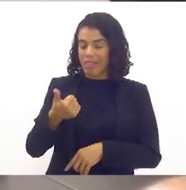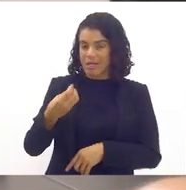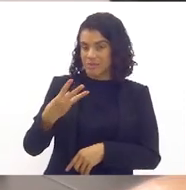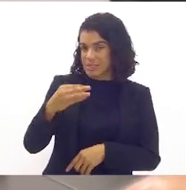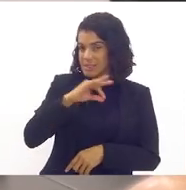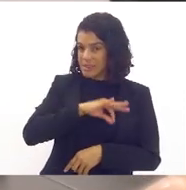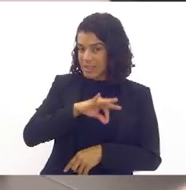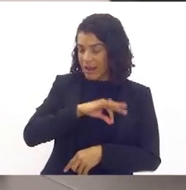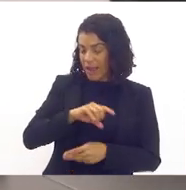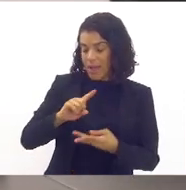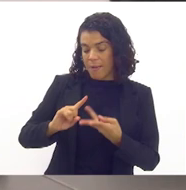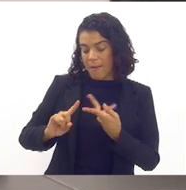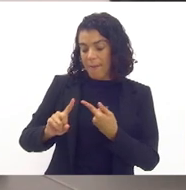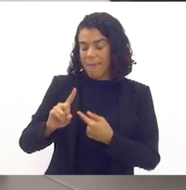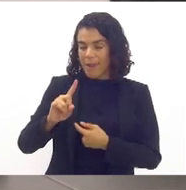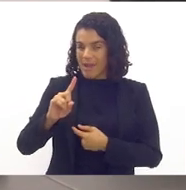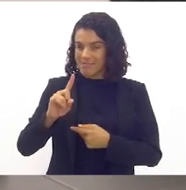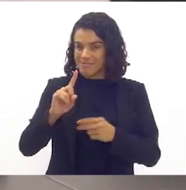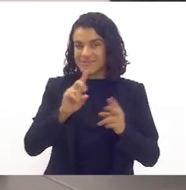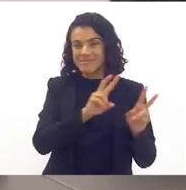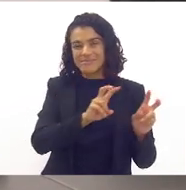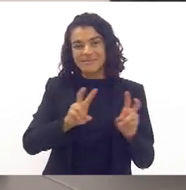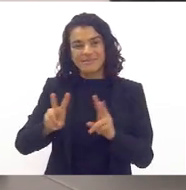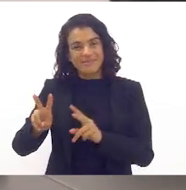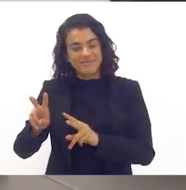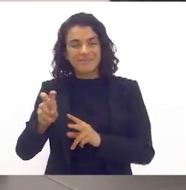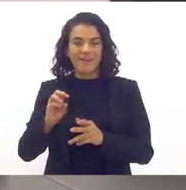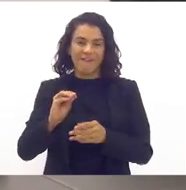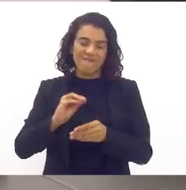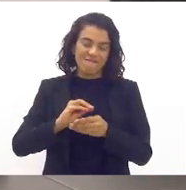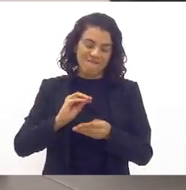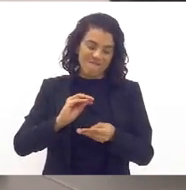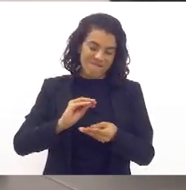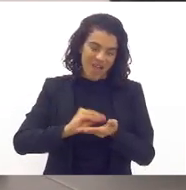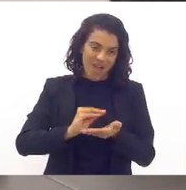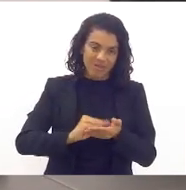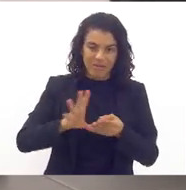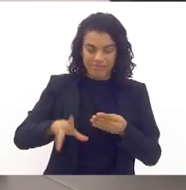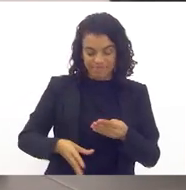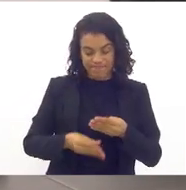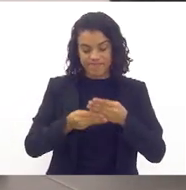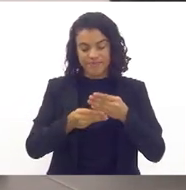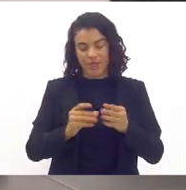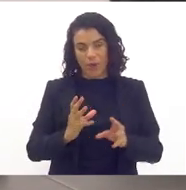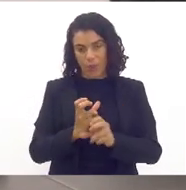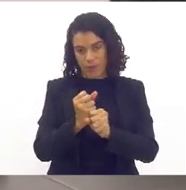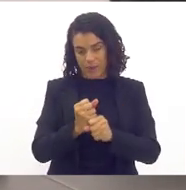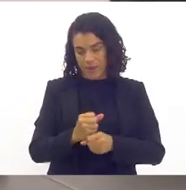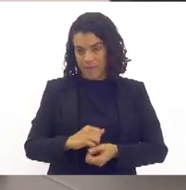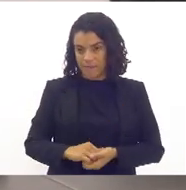resta a pagar, essas questões que a gente vai fechando aqui. Então, 28,5 bi.